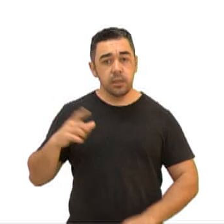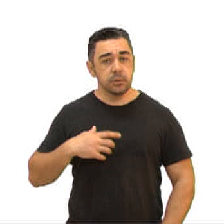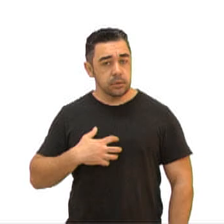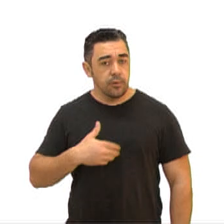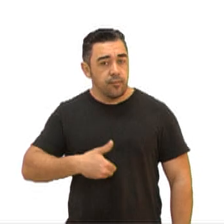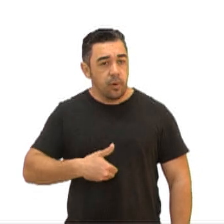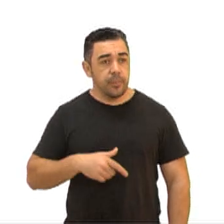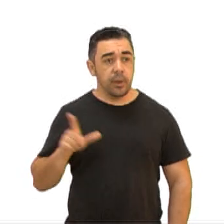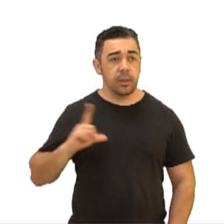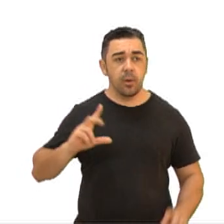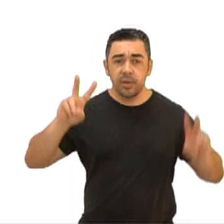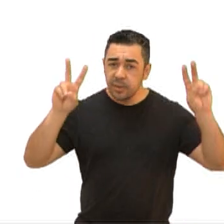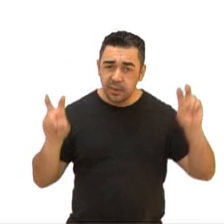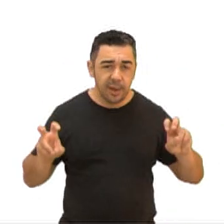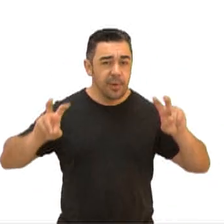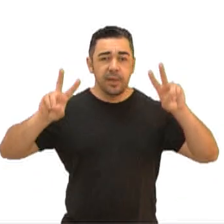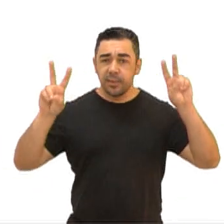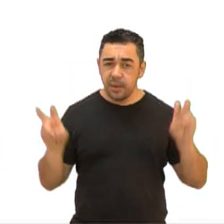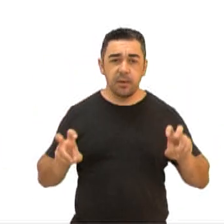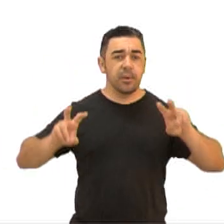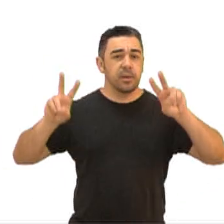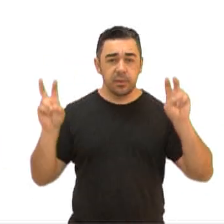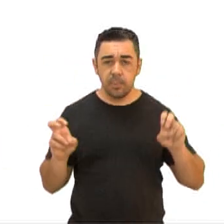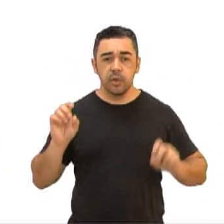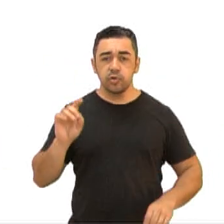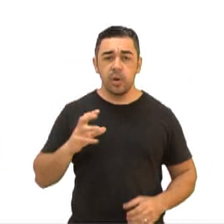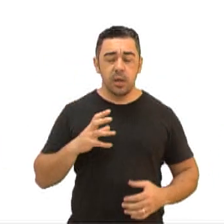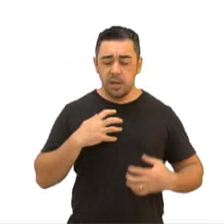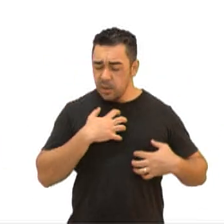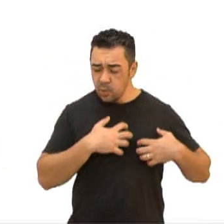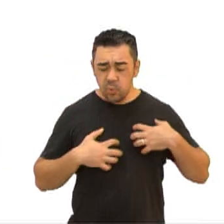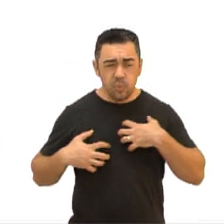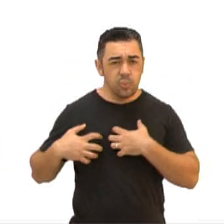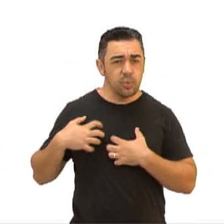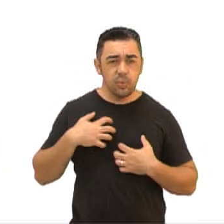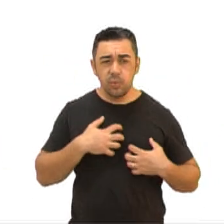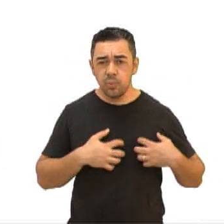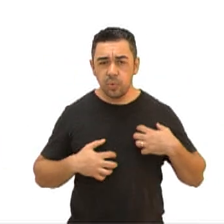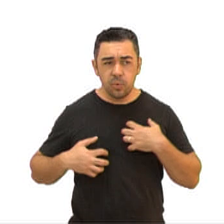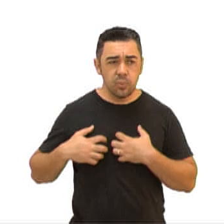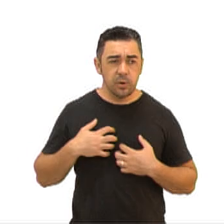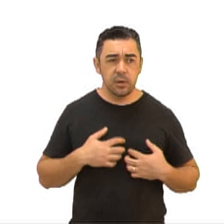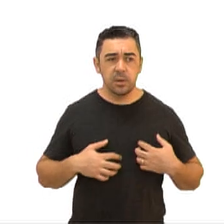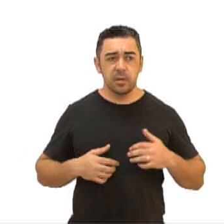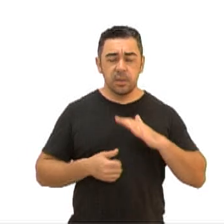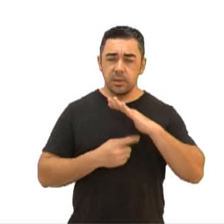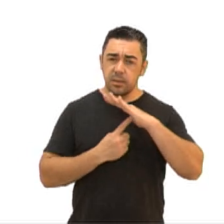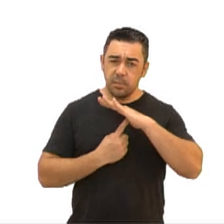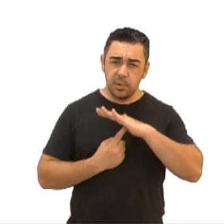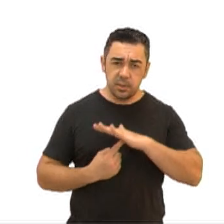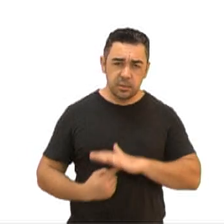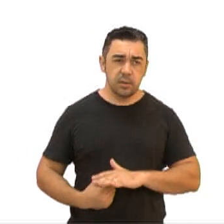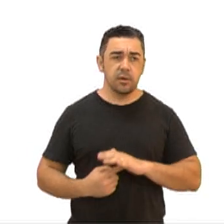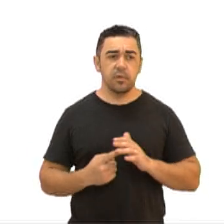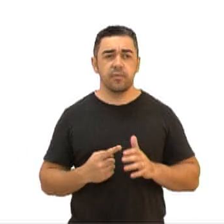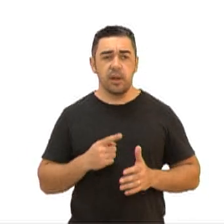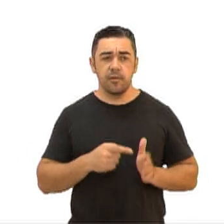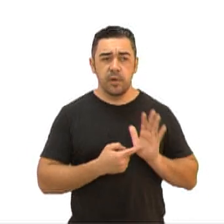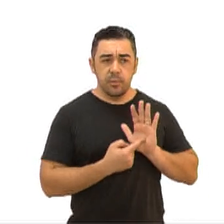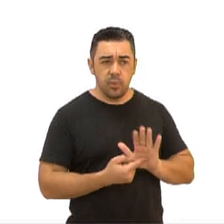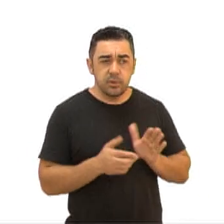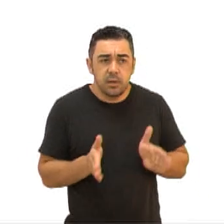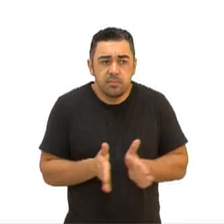E os temas dele refletiam essa angústia que ele tinha. São obras mais depressivas, que vai falar da miséria,